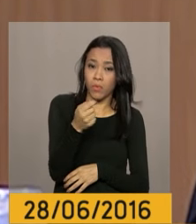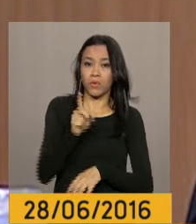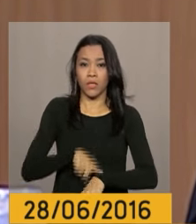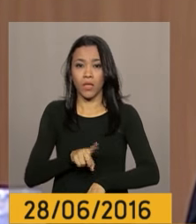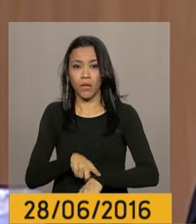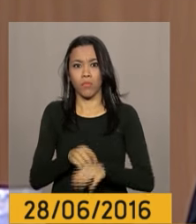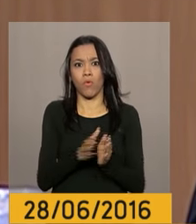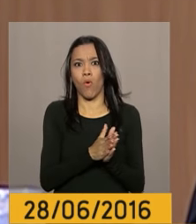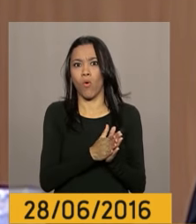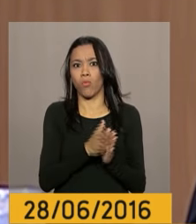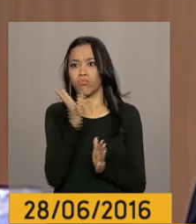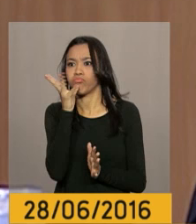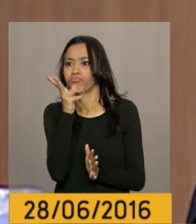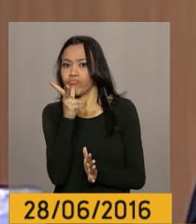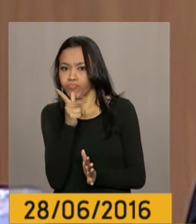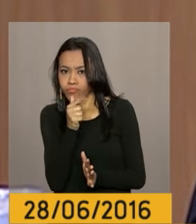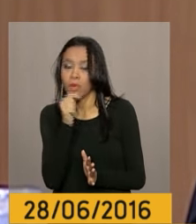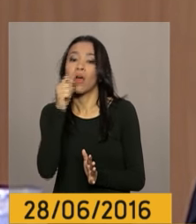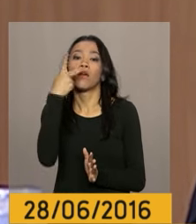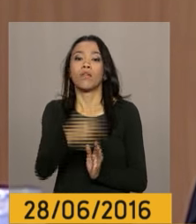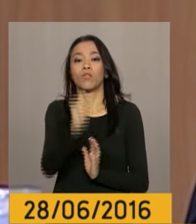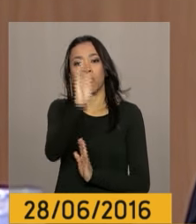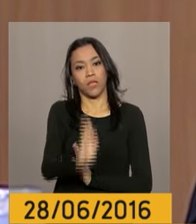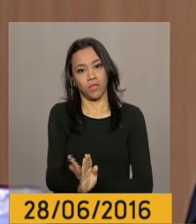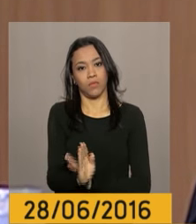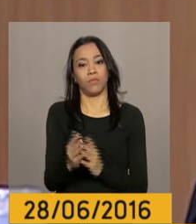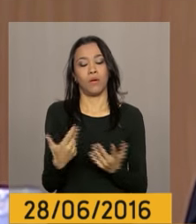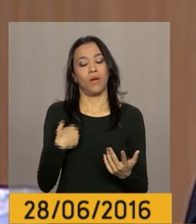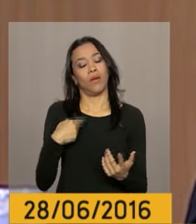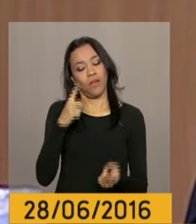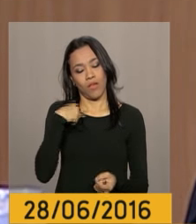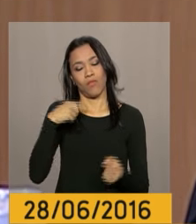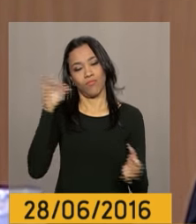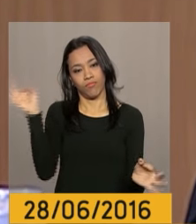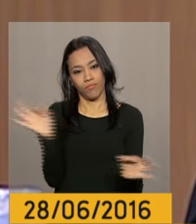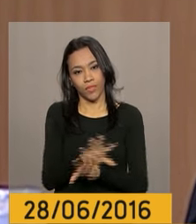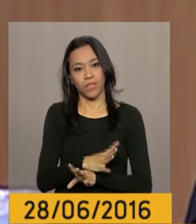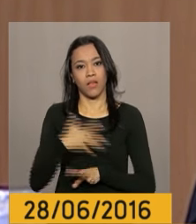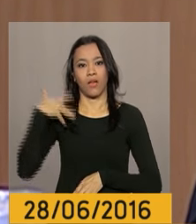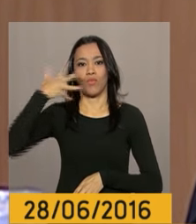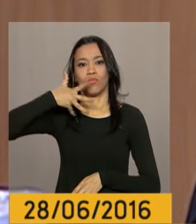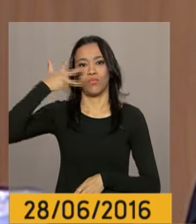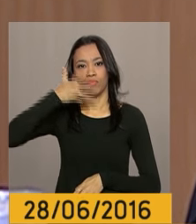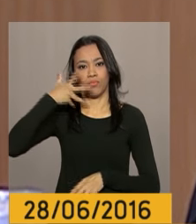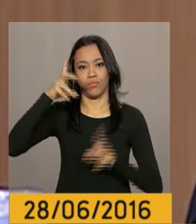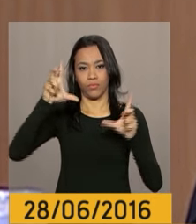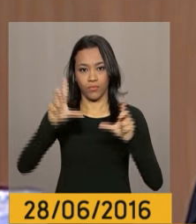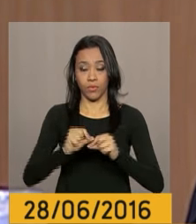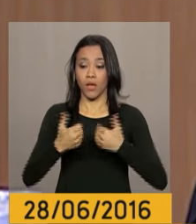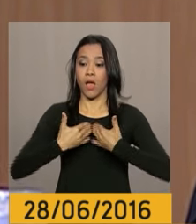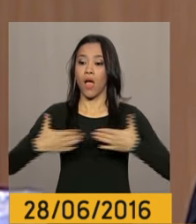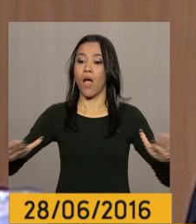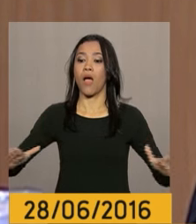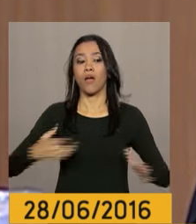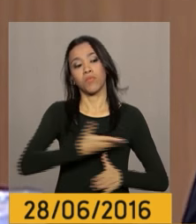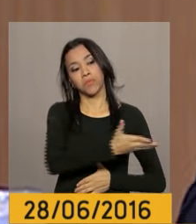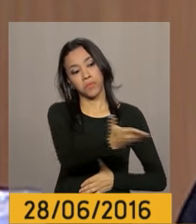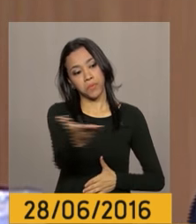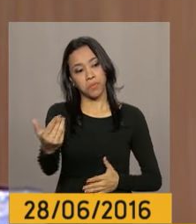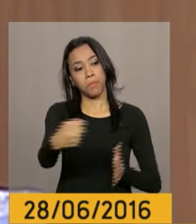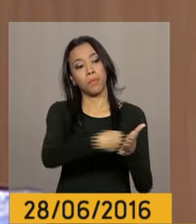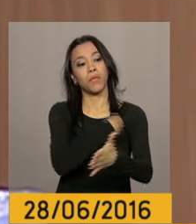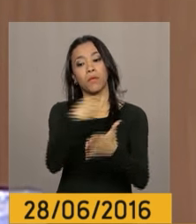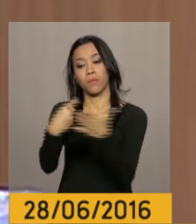Com isso, eu encerro aqui minha breve introdução. e abro agora para